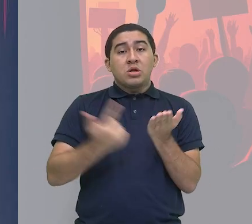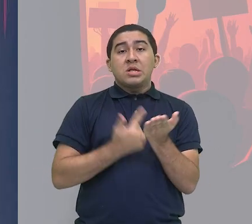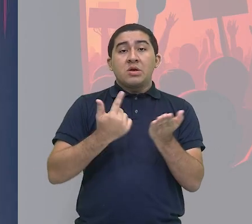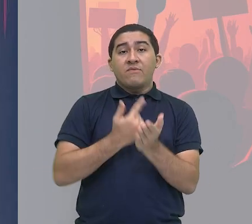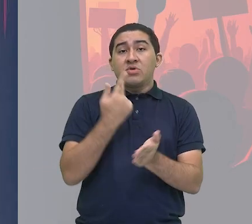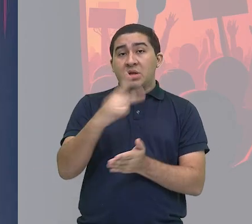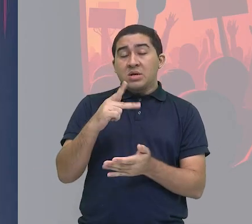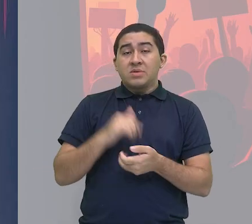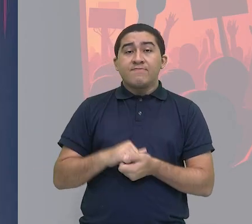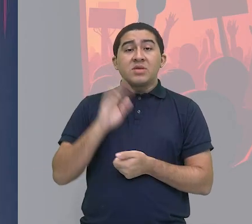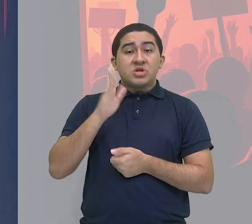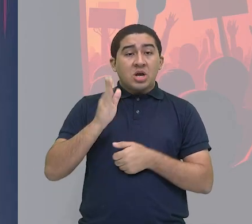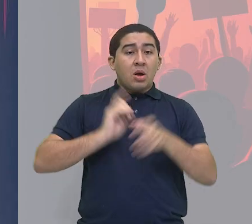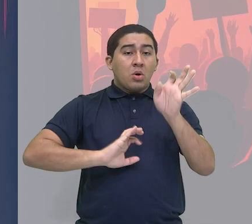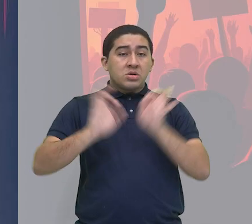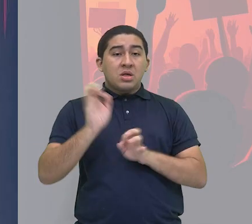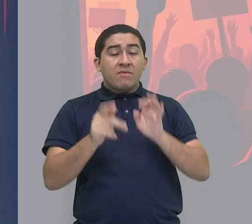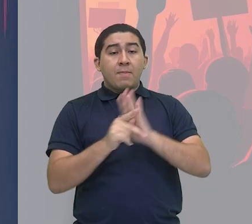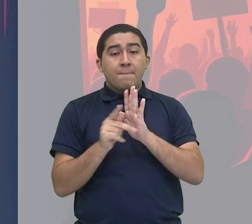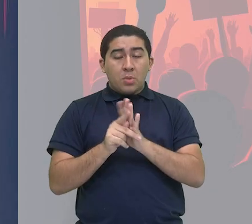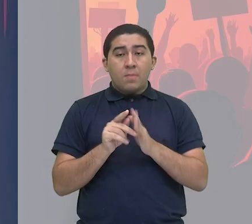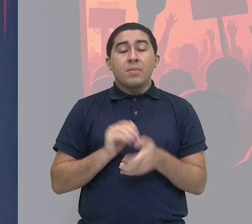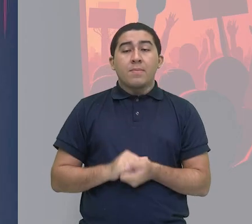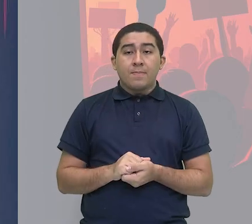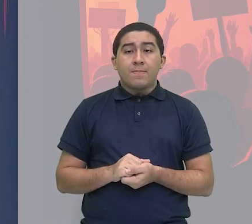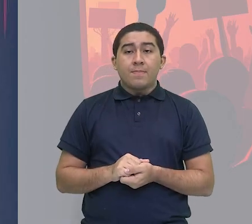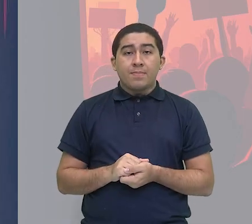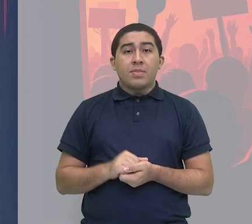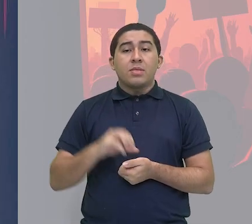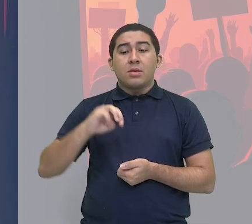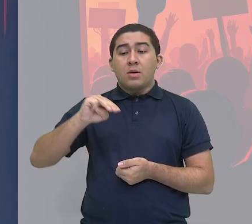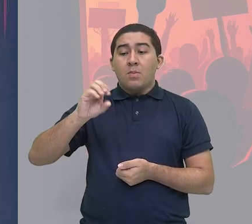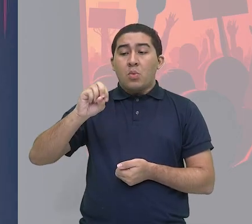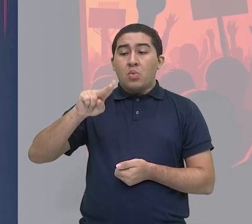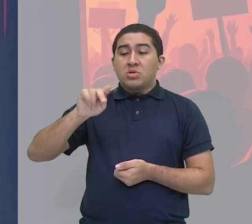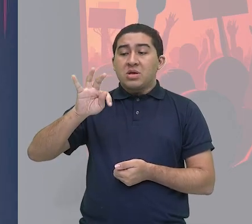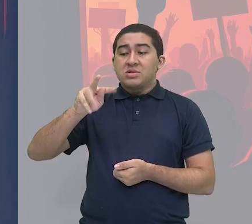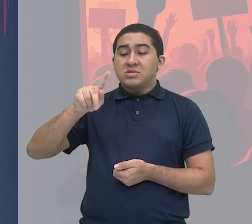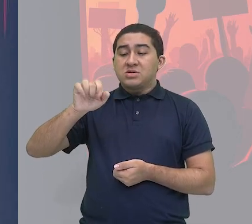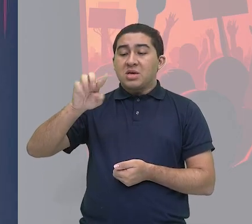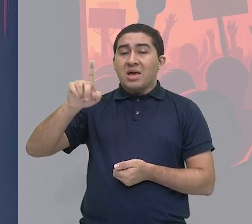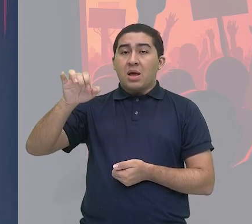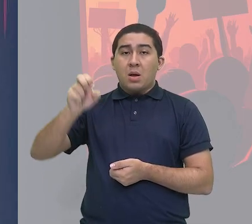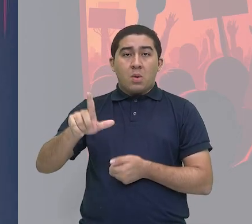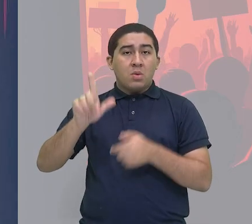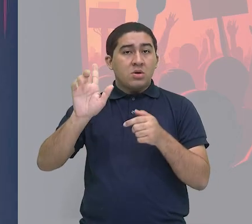trabalhava essa ideia dessa divisão dos poderes. Montesquieu, já na Idade Moderna,